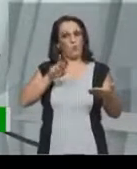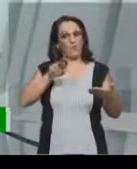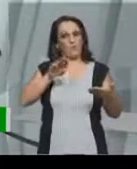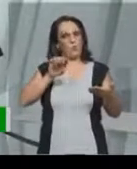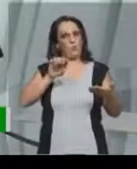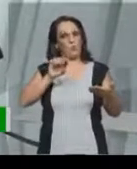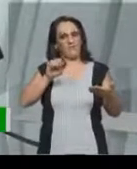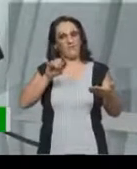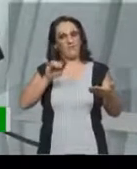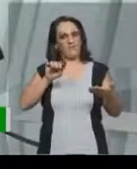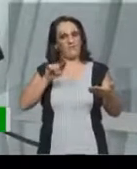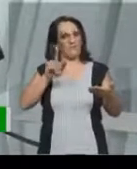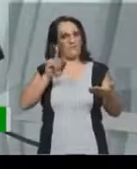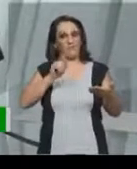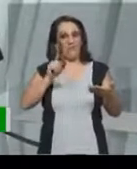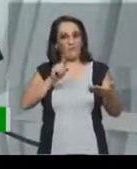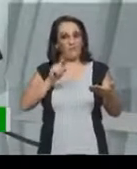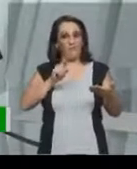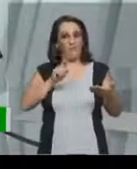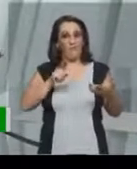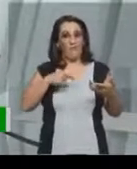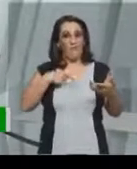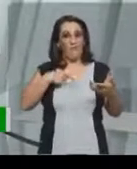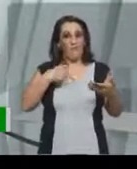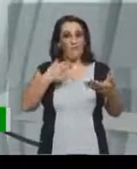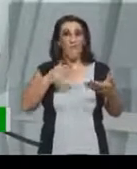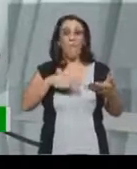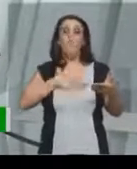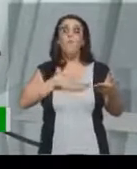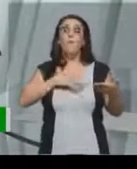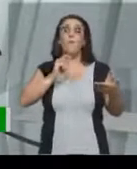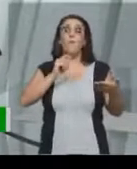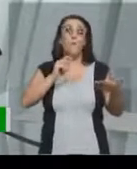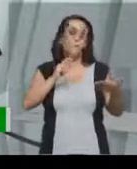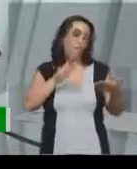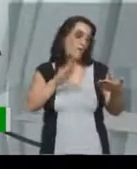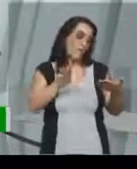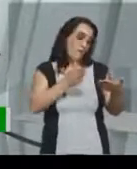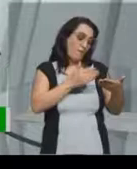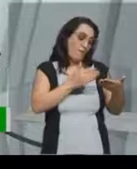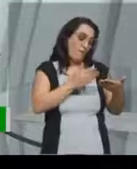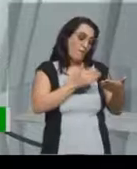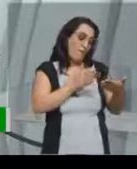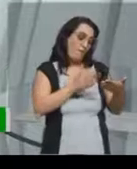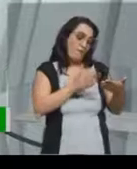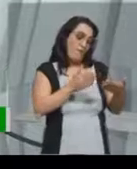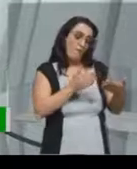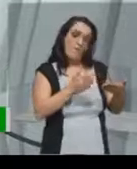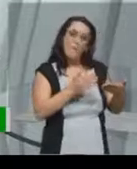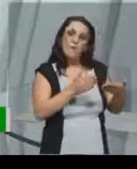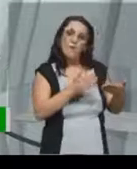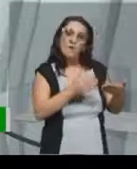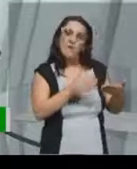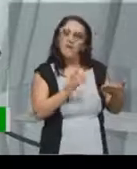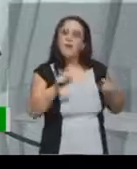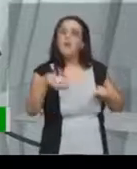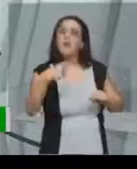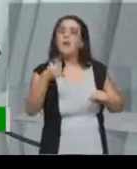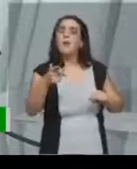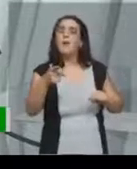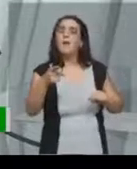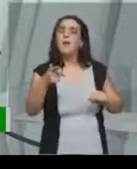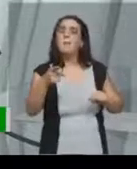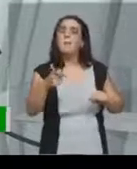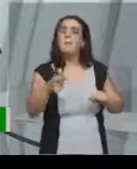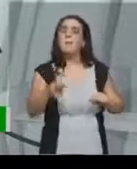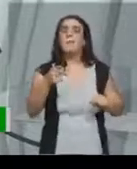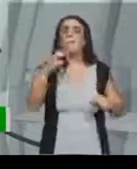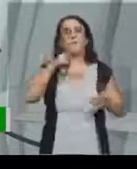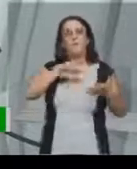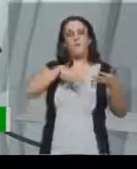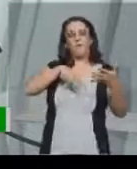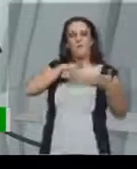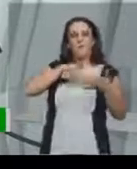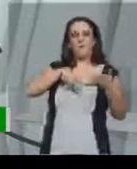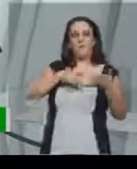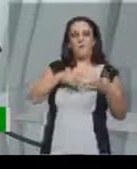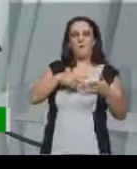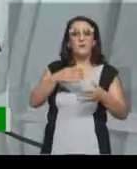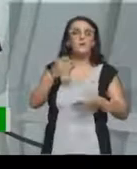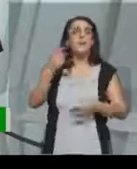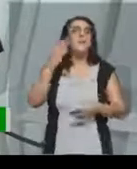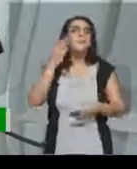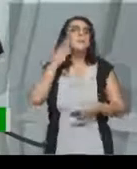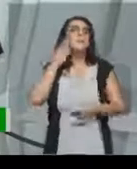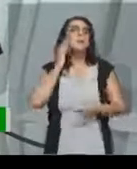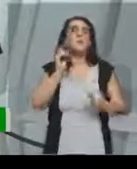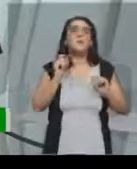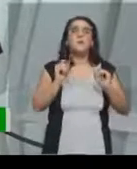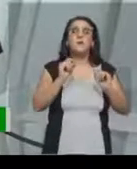surpresa. Mas depois que eu assisto aquele filme, eu leio aquele livro, eu vou lá na resenha para ver se as impressões que eu